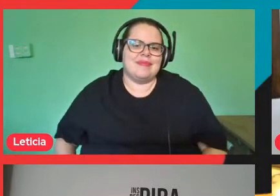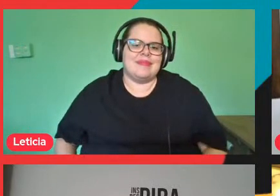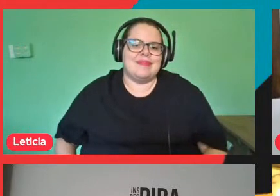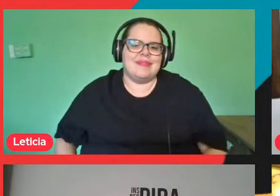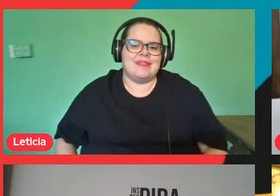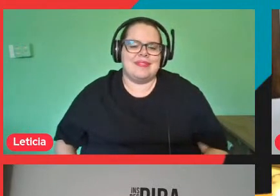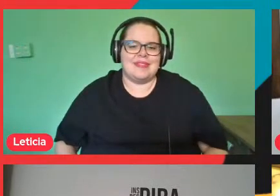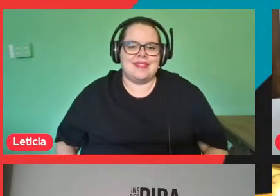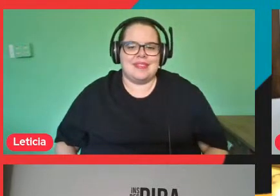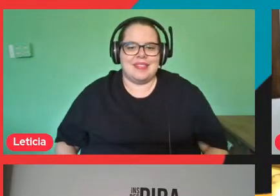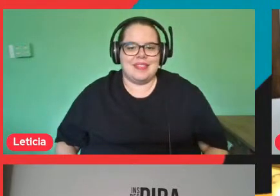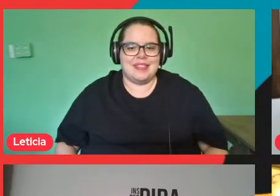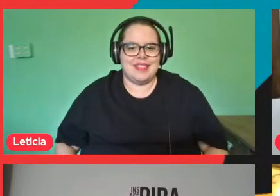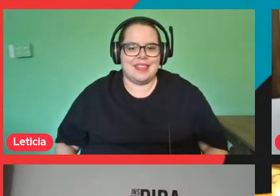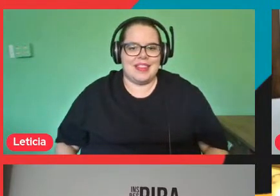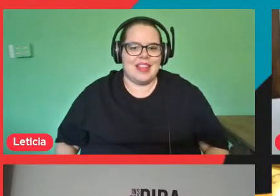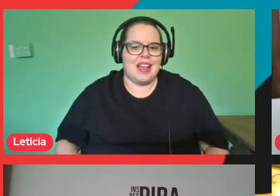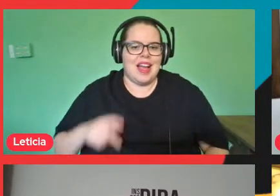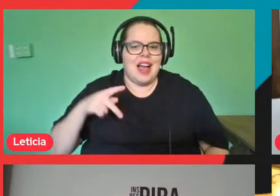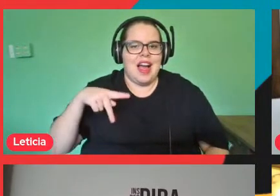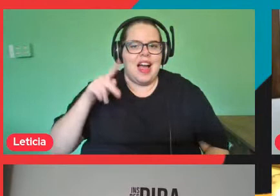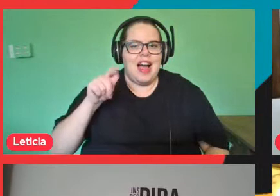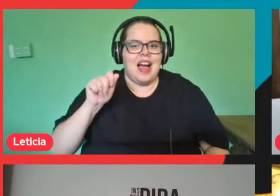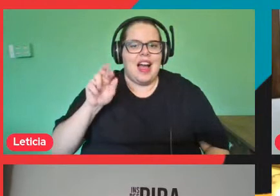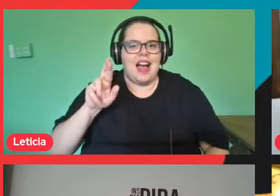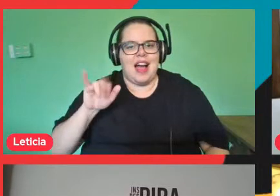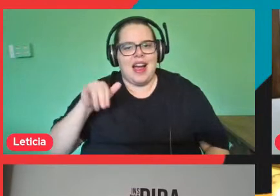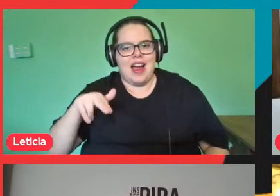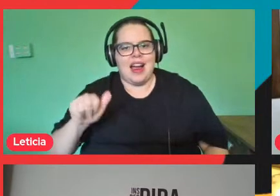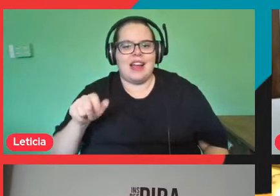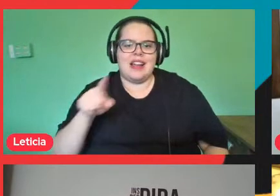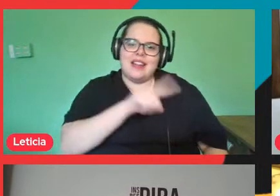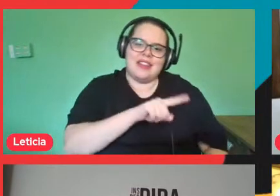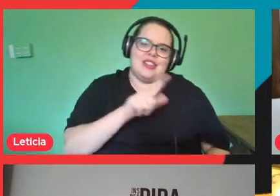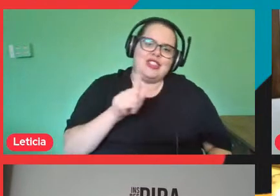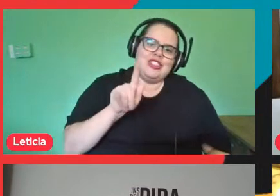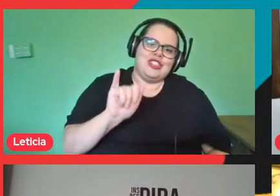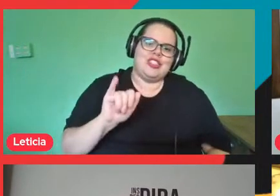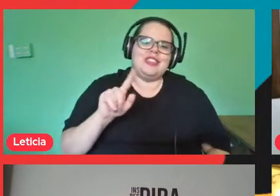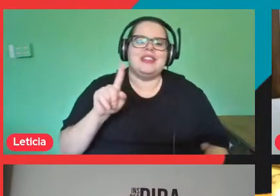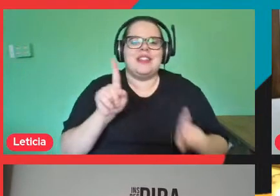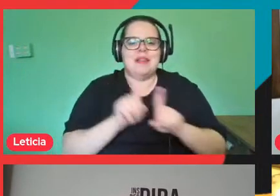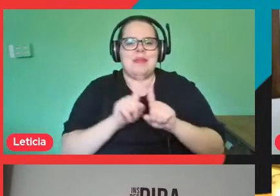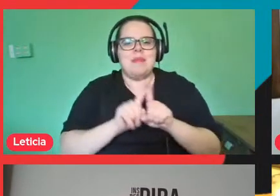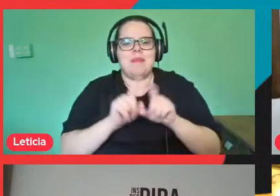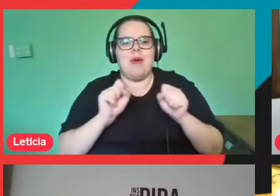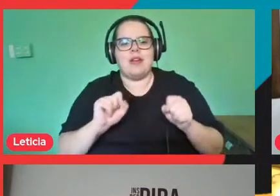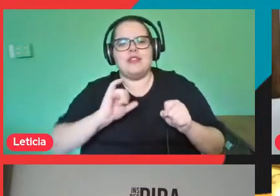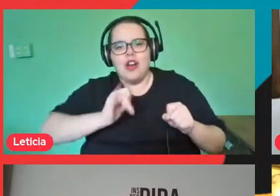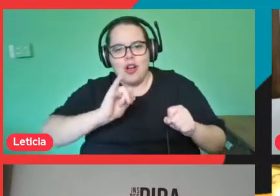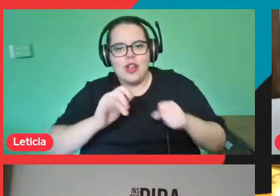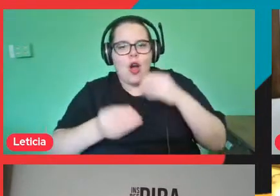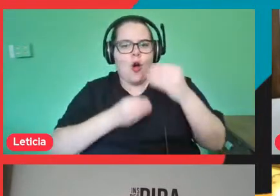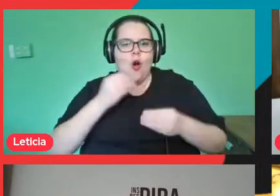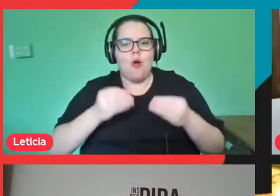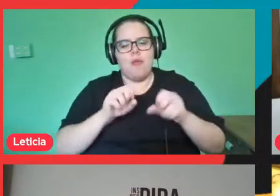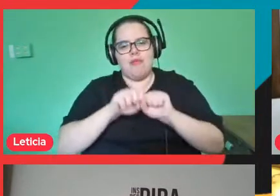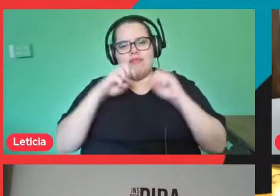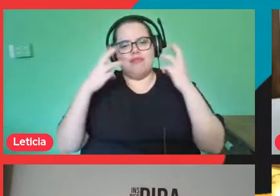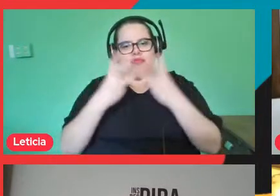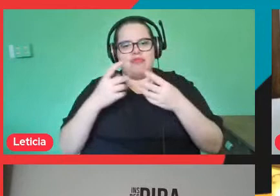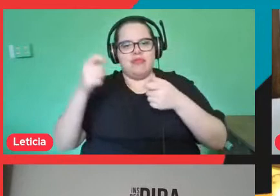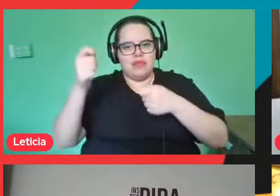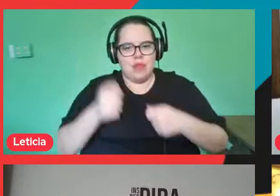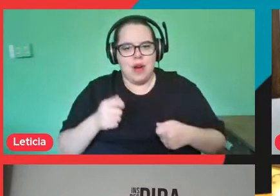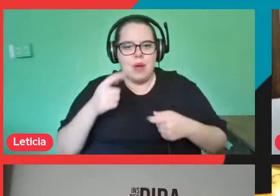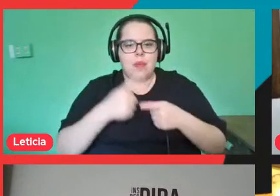Acho que aí a Kai e a Gi podem dar um testemunho aí de como foi se tornar facilitadora aqui dentro da CIT, né? Porque a